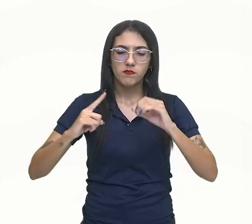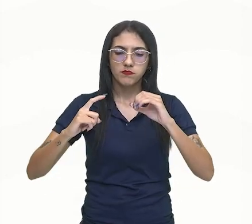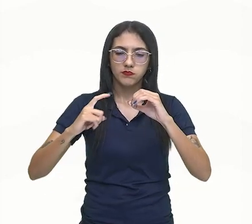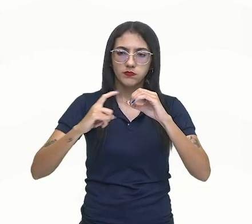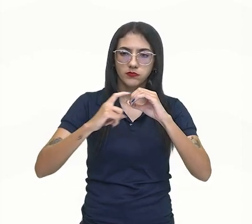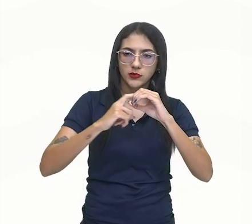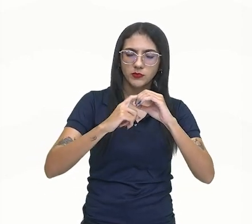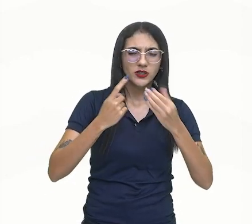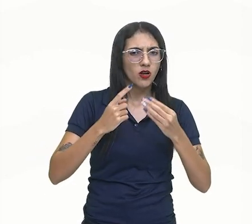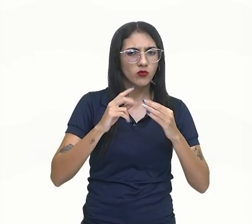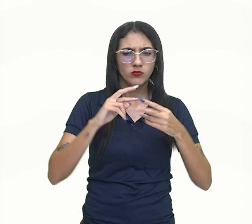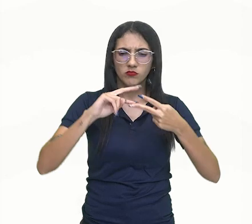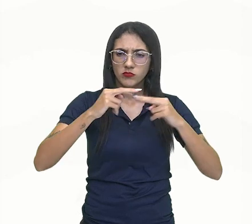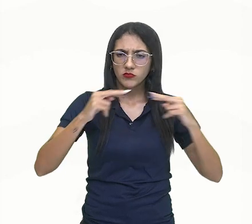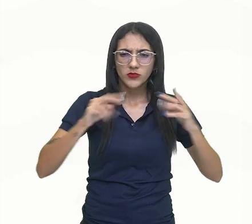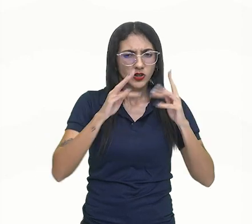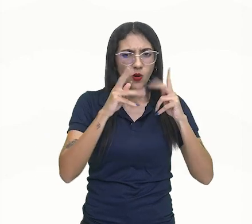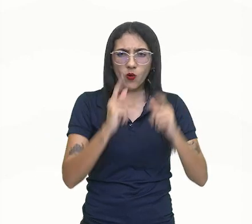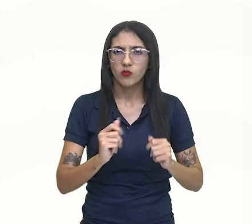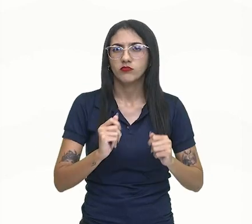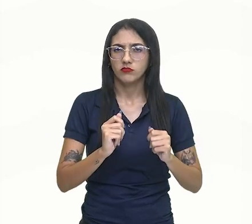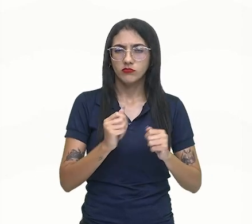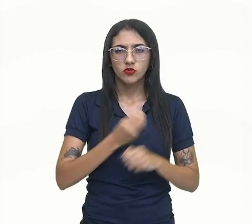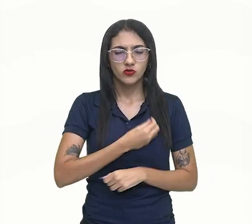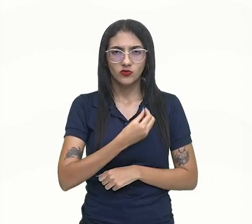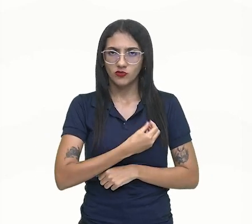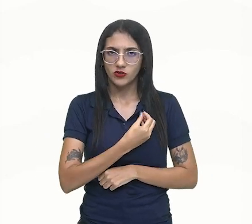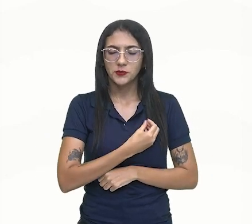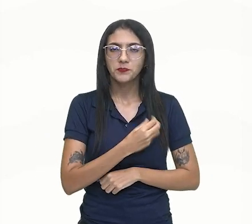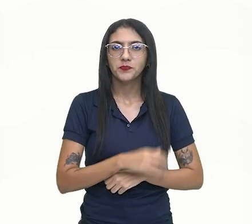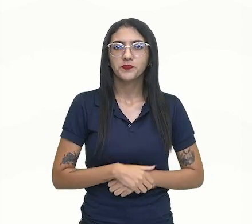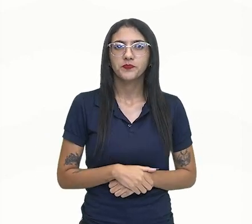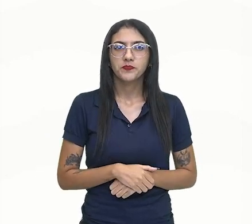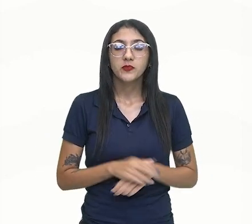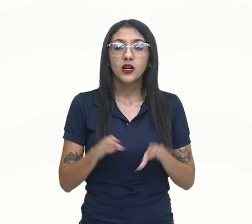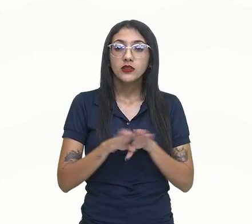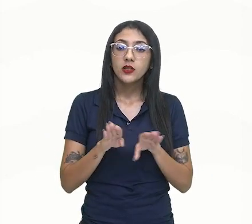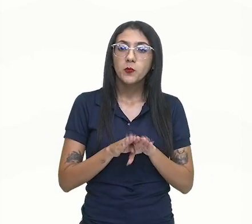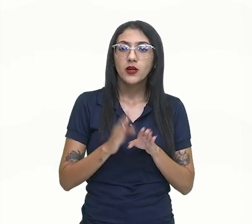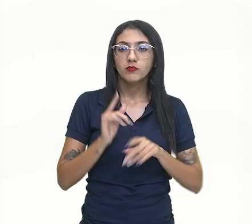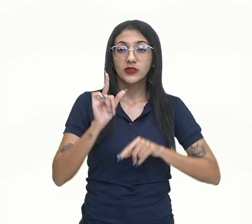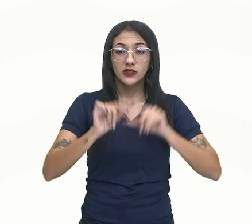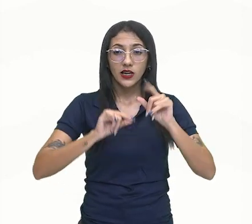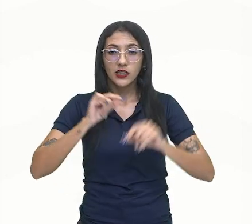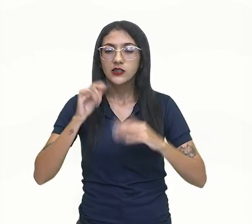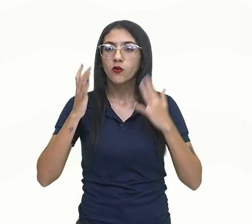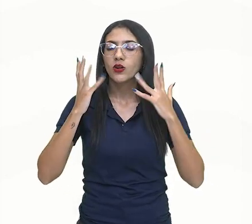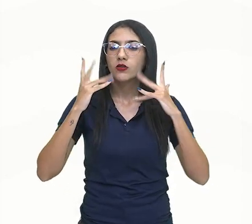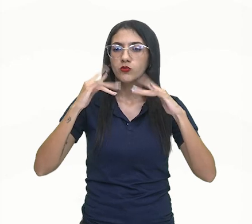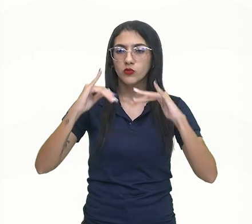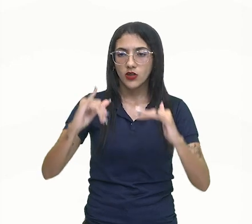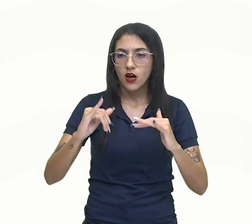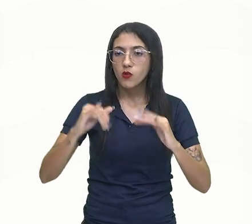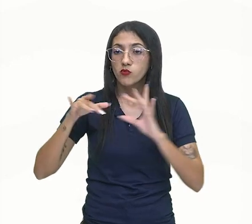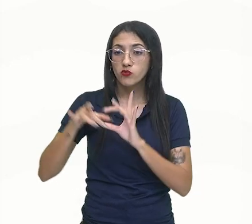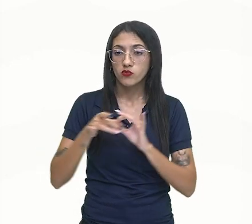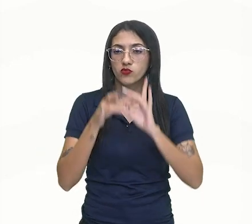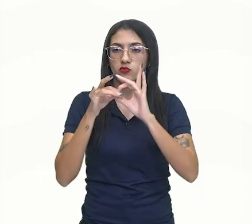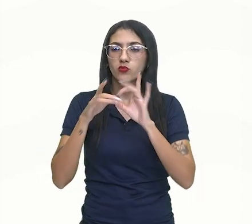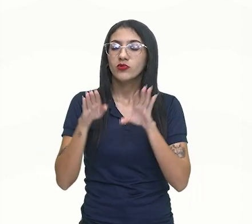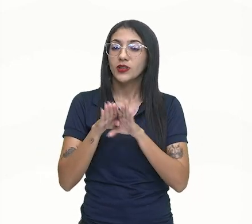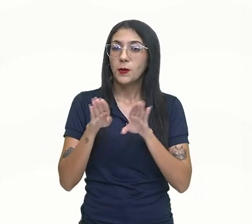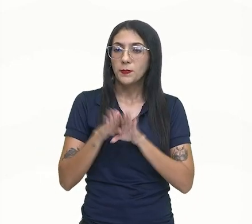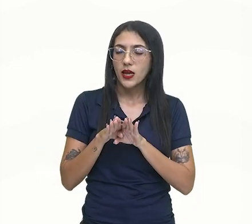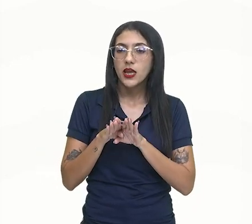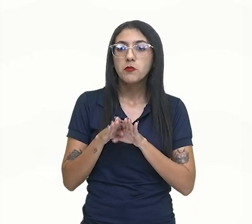né, isso para todos os seres vivos. E aí teve o processo de seleção natural atuando para